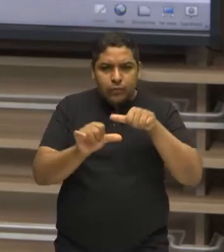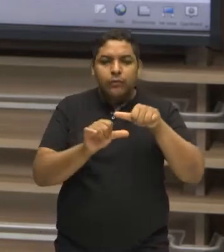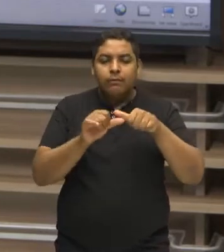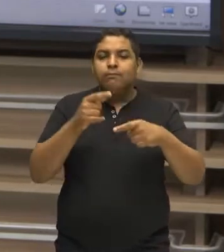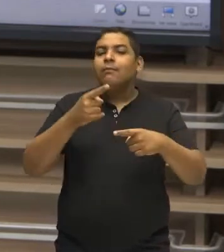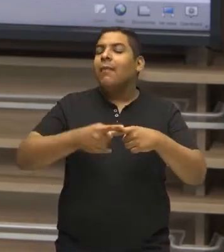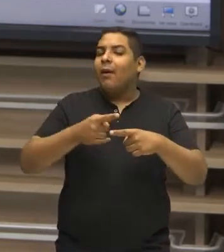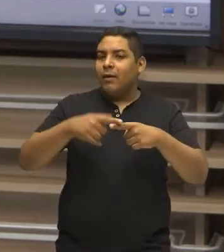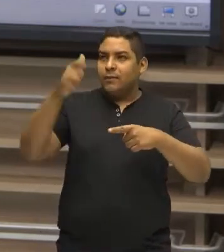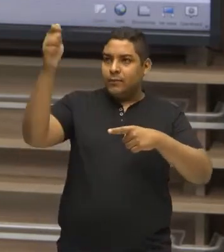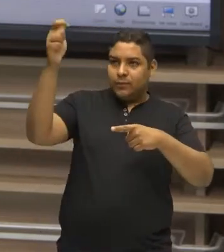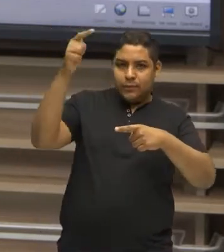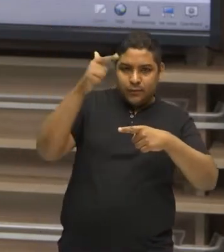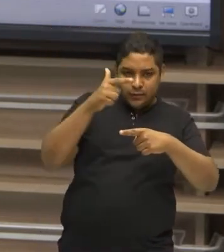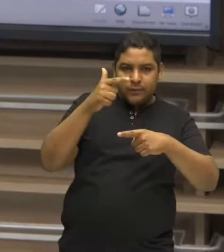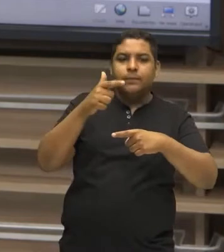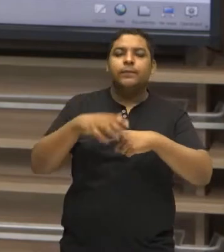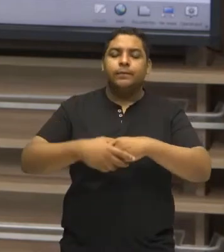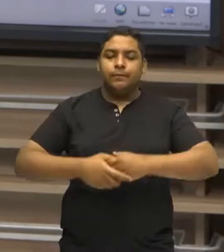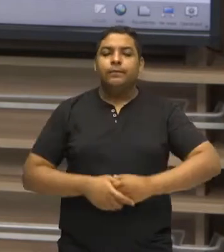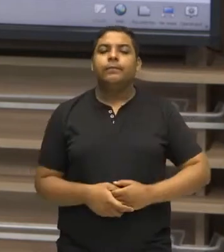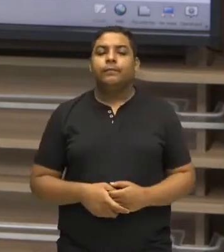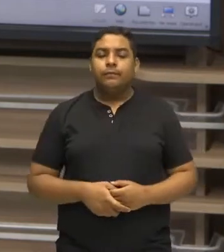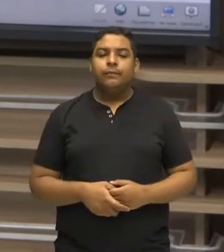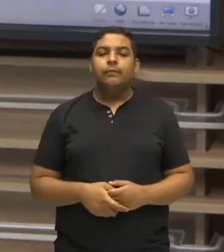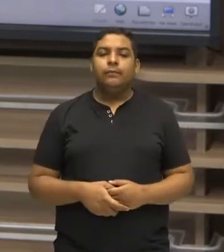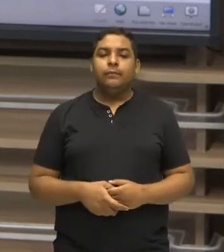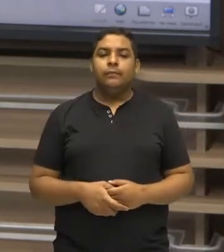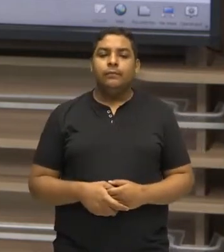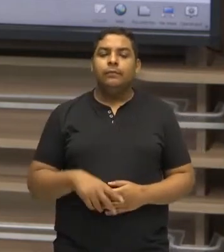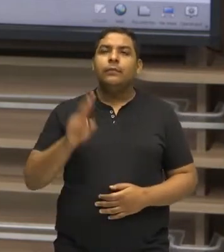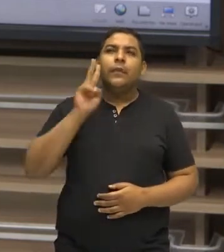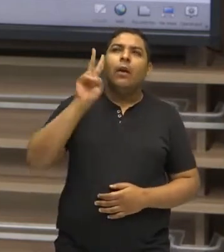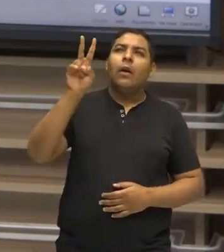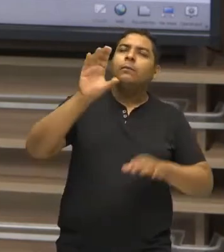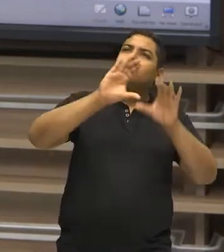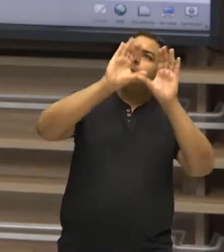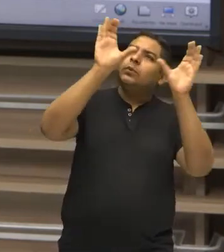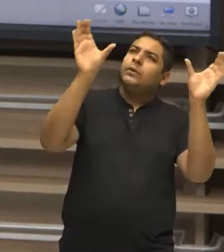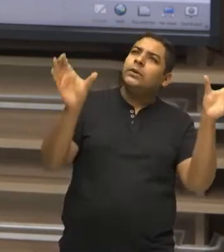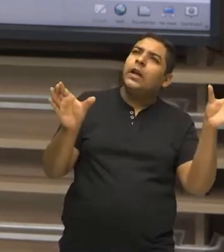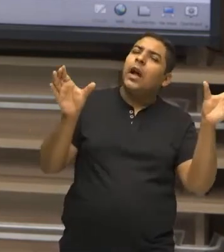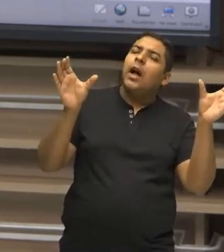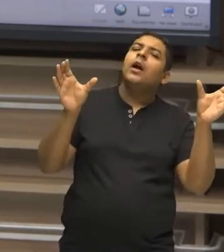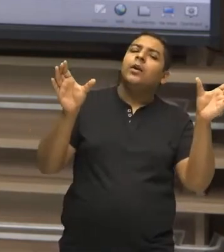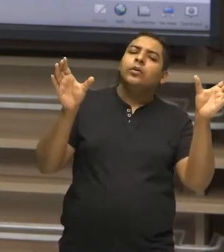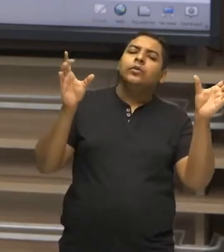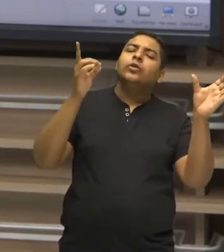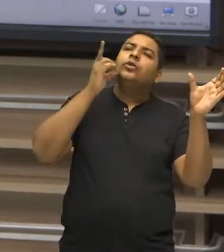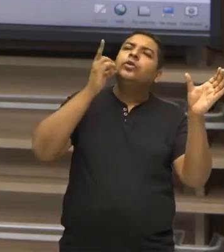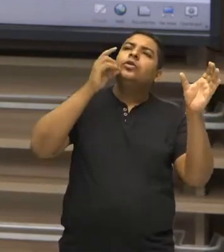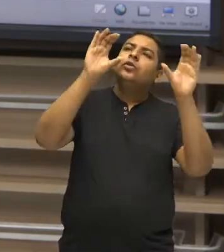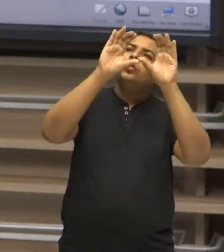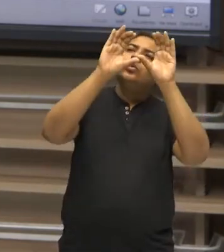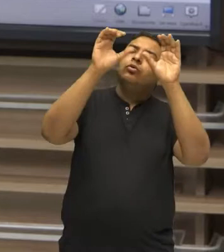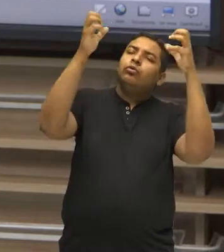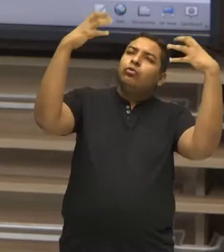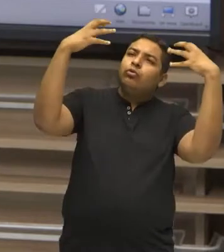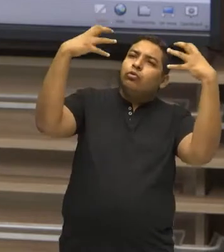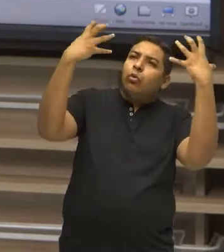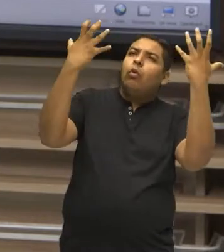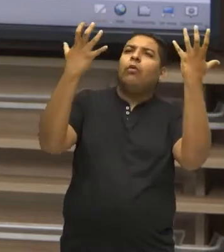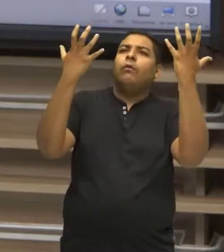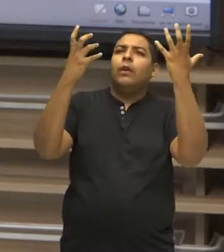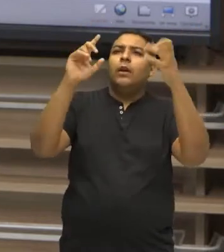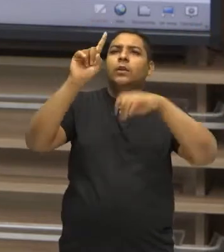dependendo da estação, por exemplo, quando você olha para o céu no dia de chuva, depois no dia do sol, então as cores elas vão